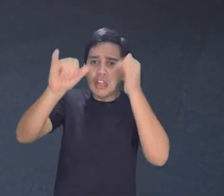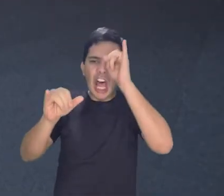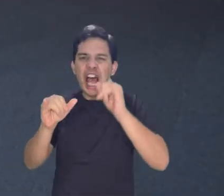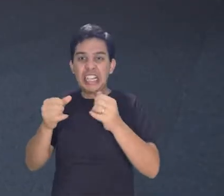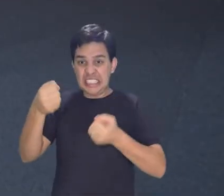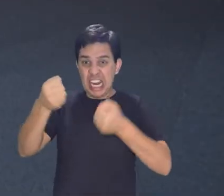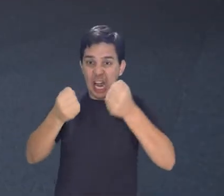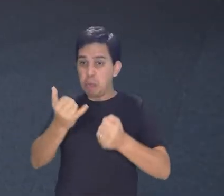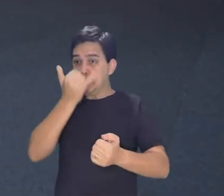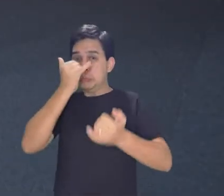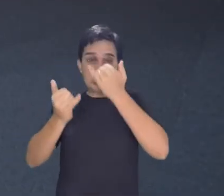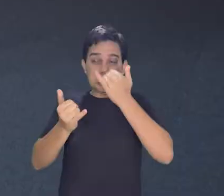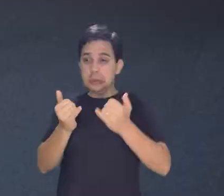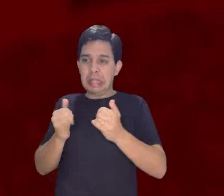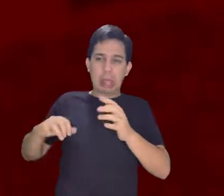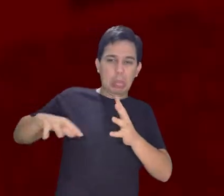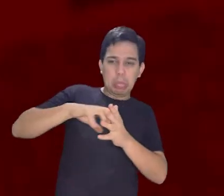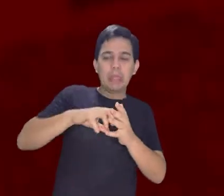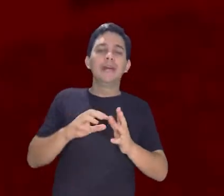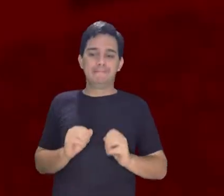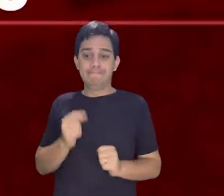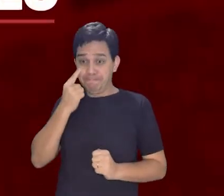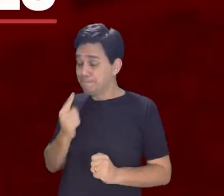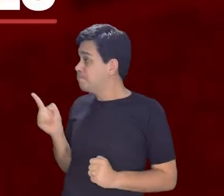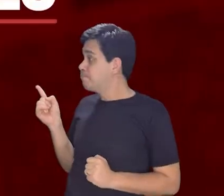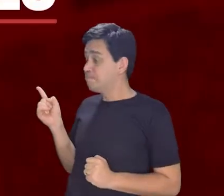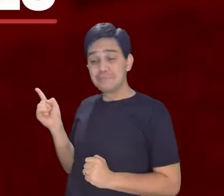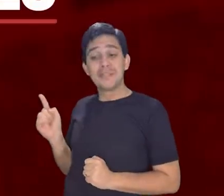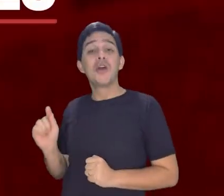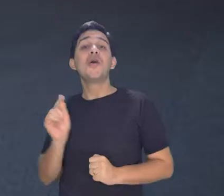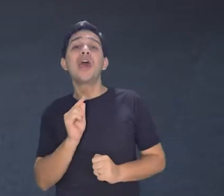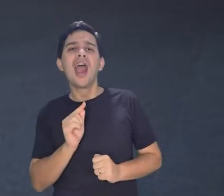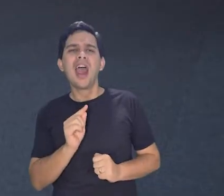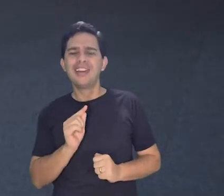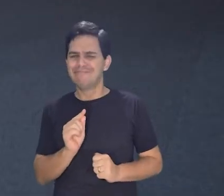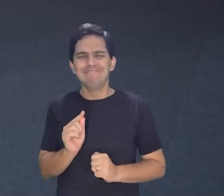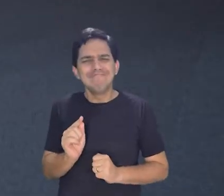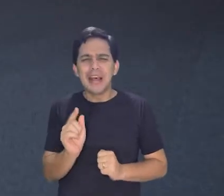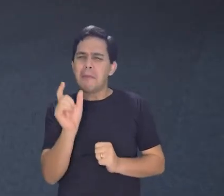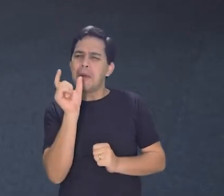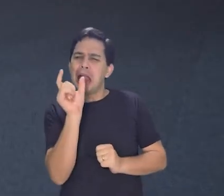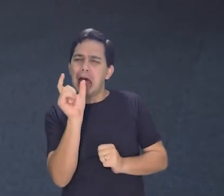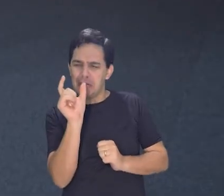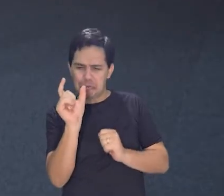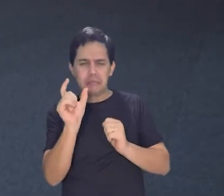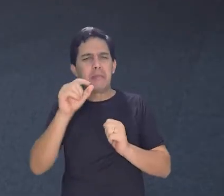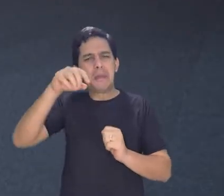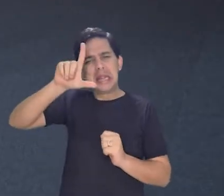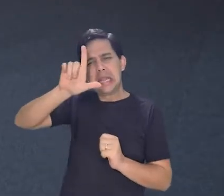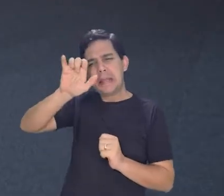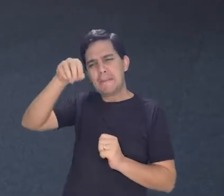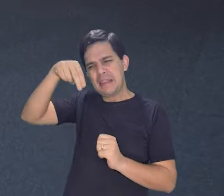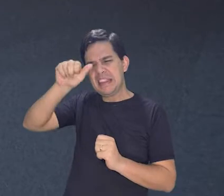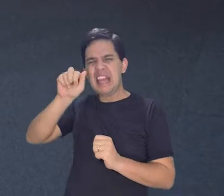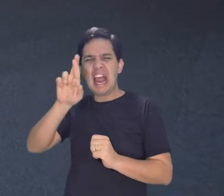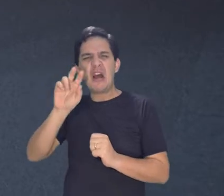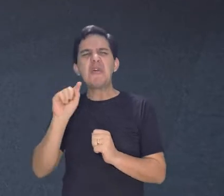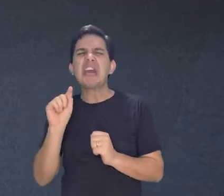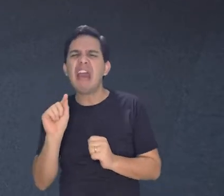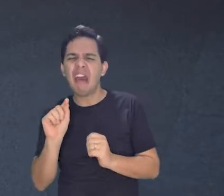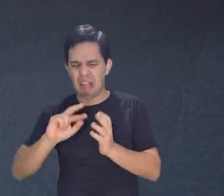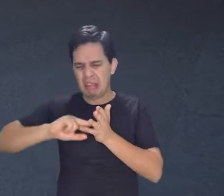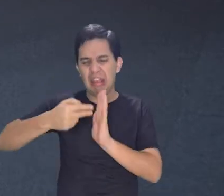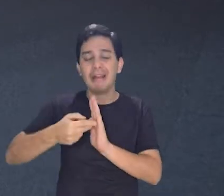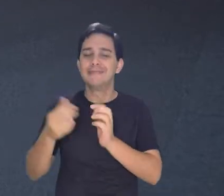de trânsito. Assista também ao quadro Juridiquês, que vai explicar o significado do termo liminar. E no nosso bloco